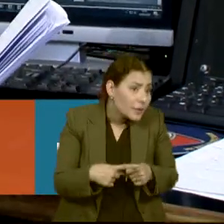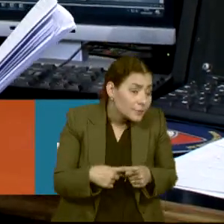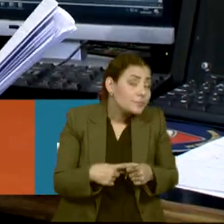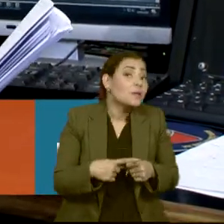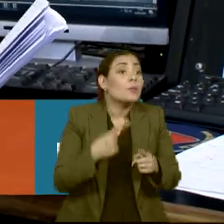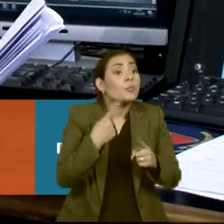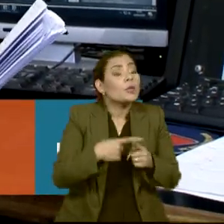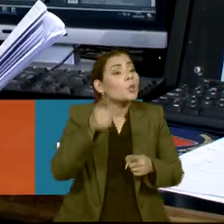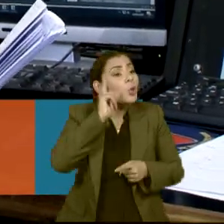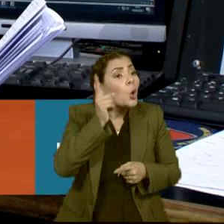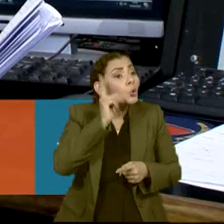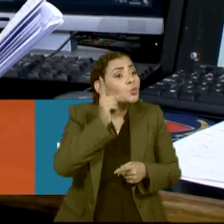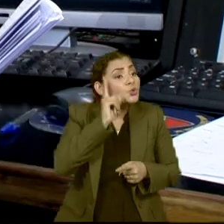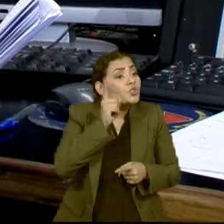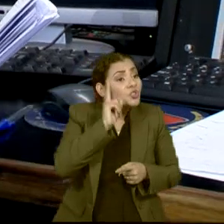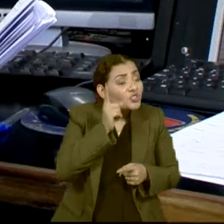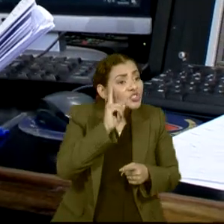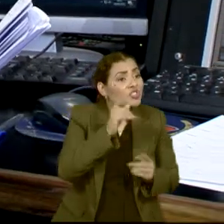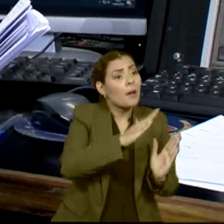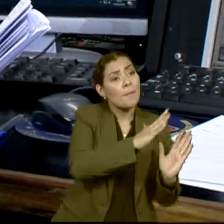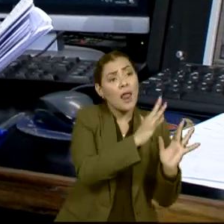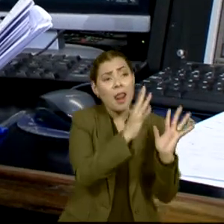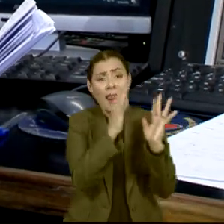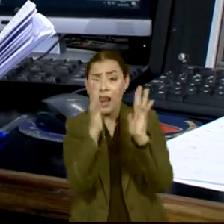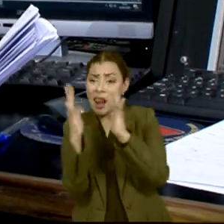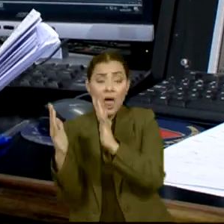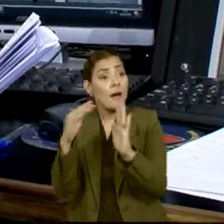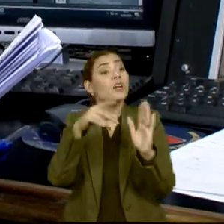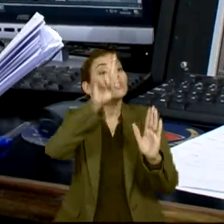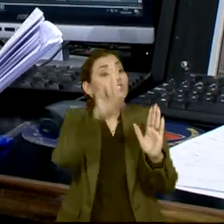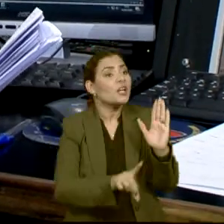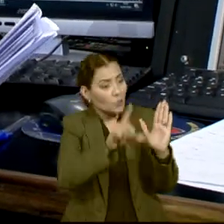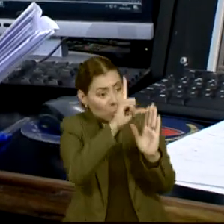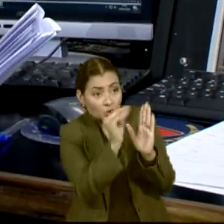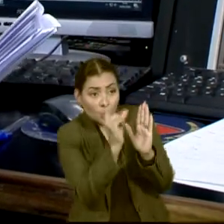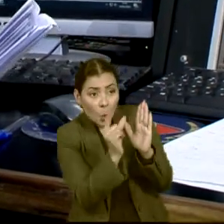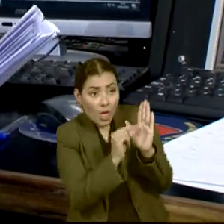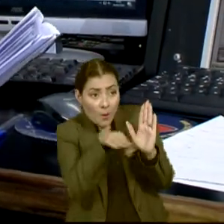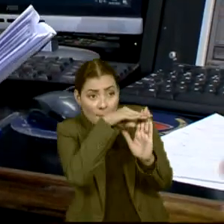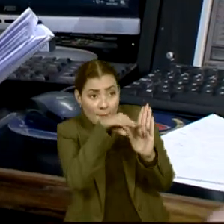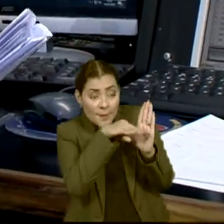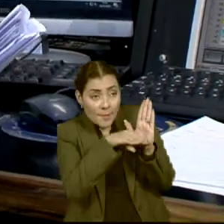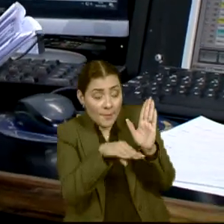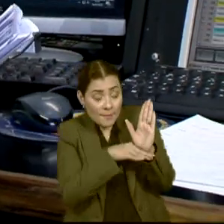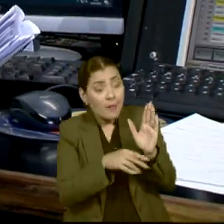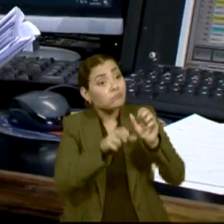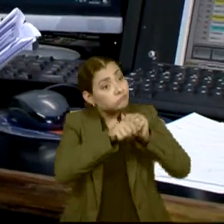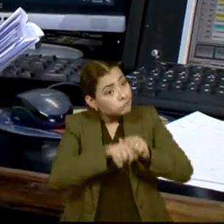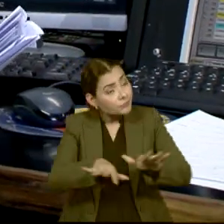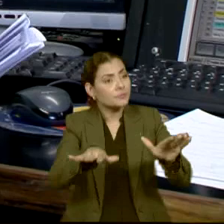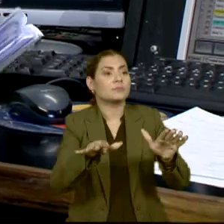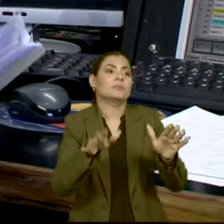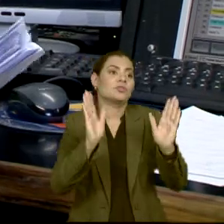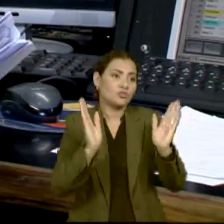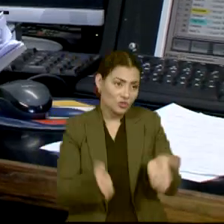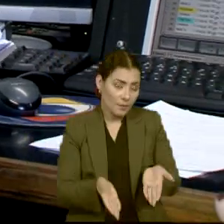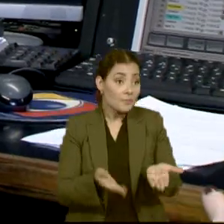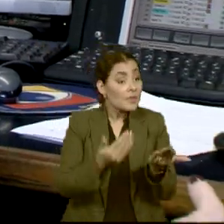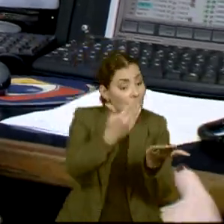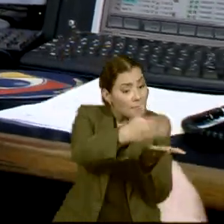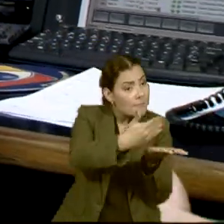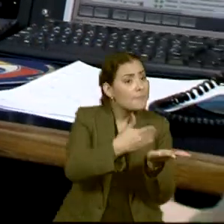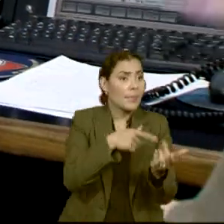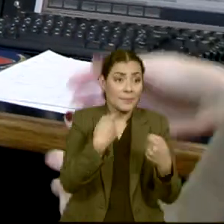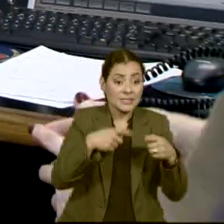Ele é a programação que foi toda fechada e planejada pela direção. Aqui é o setor de exibição que faz a execução final desse